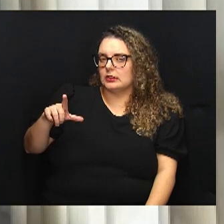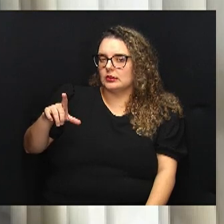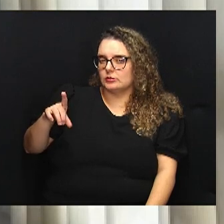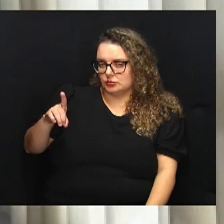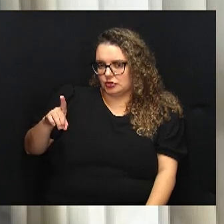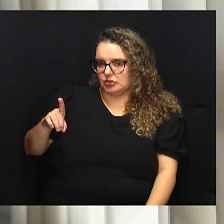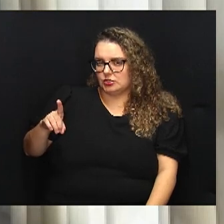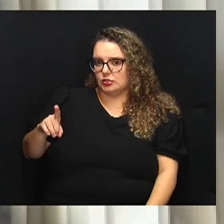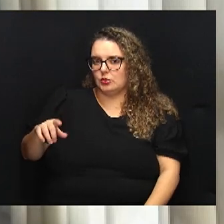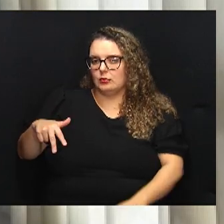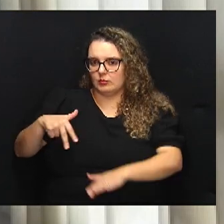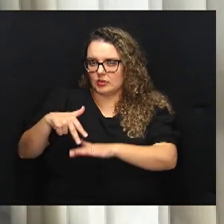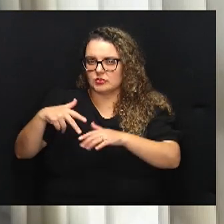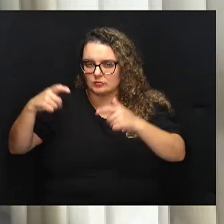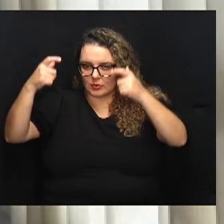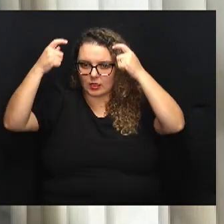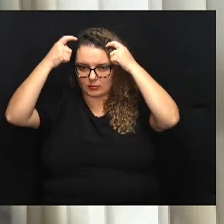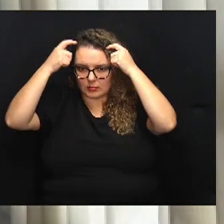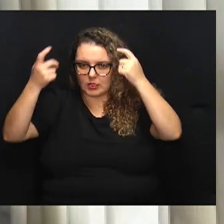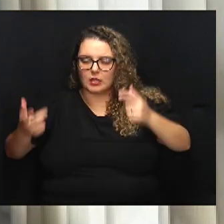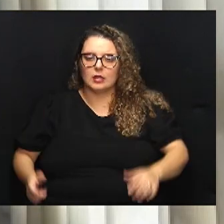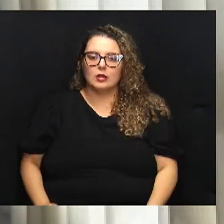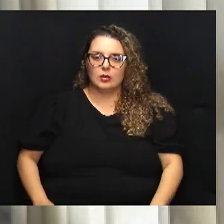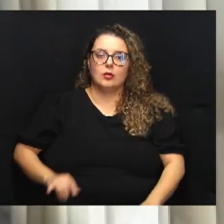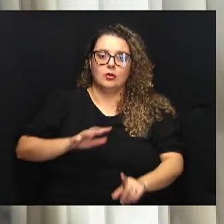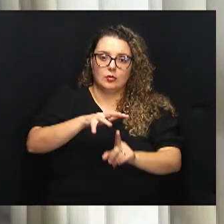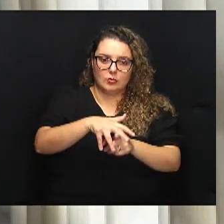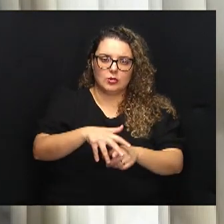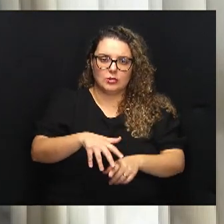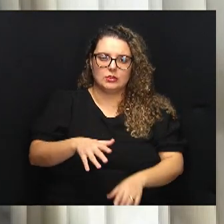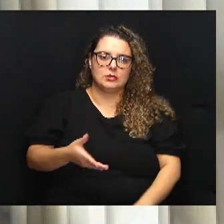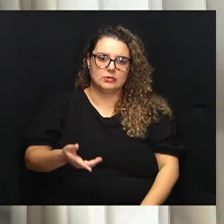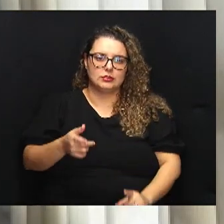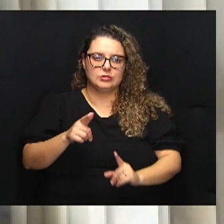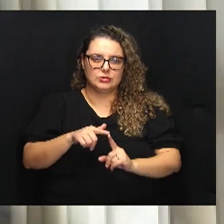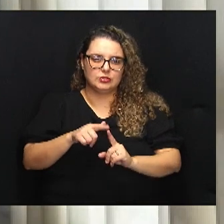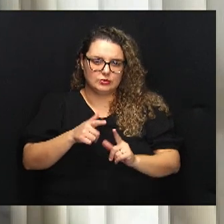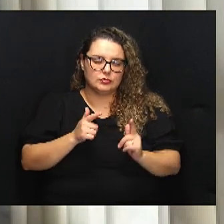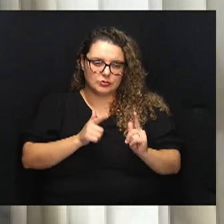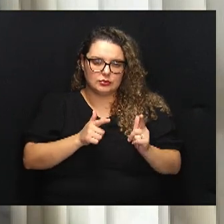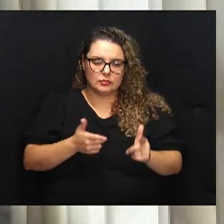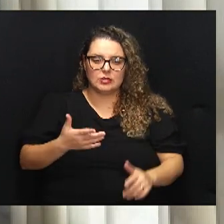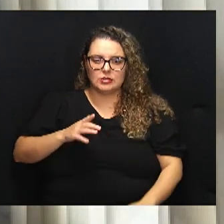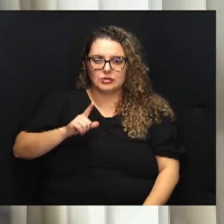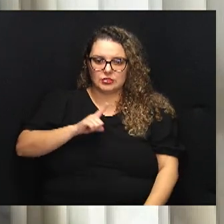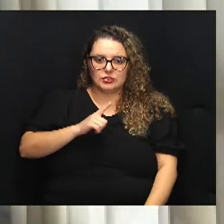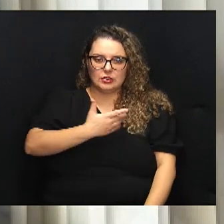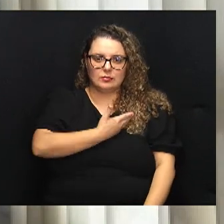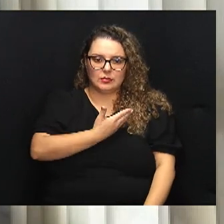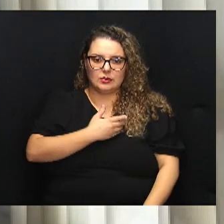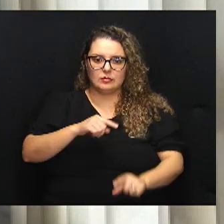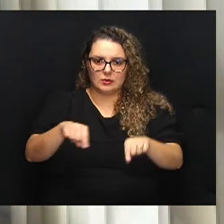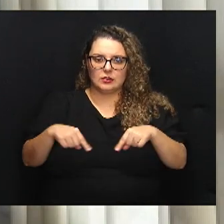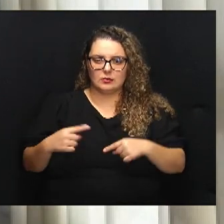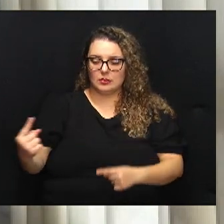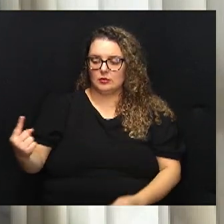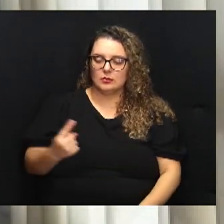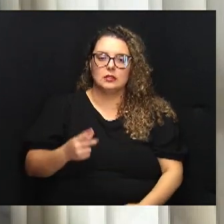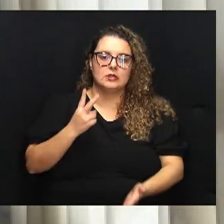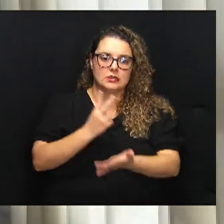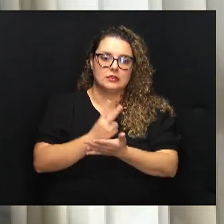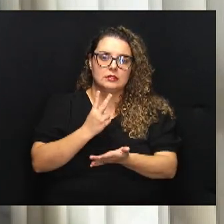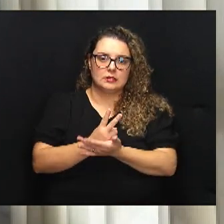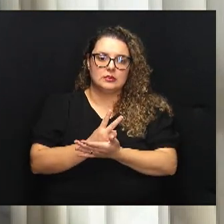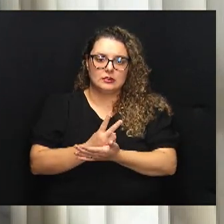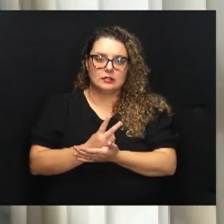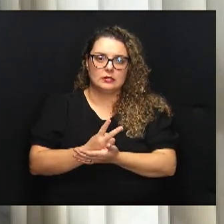que eu sofria era esse tipo de apelido, né? Então, tinha colegas de sala que todo dia que eu entrava na sala ficava